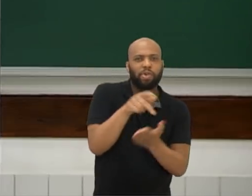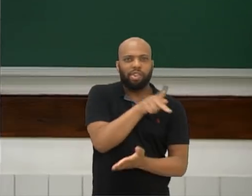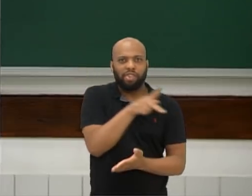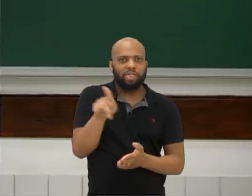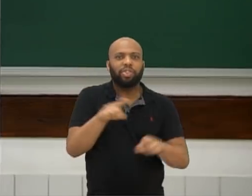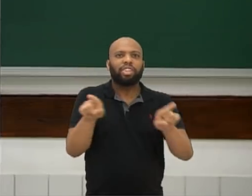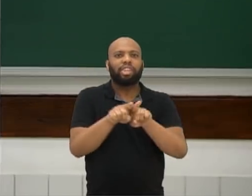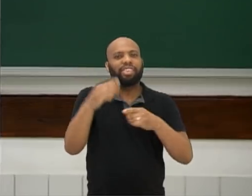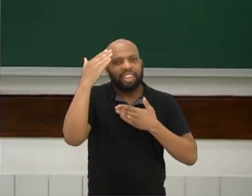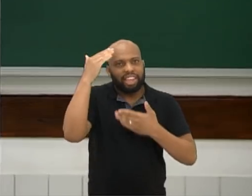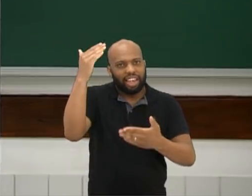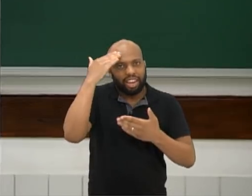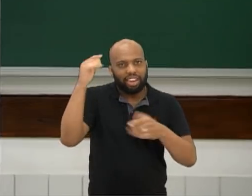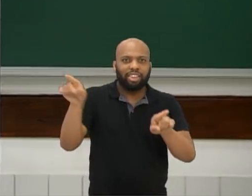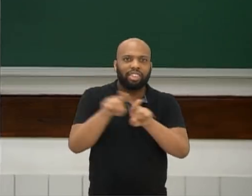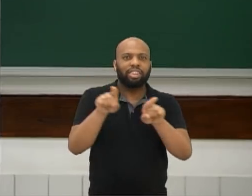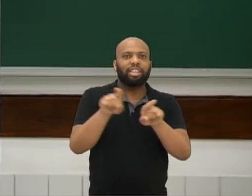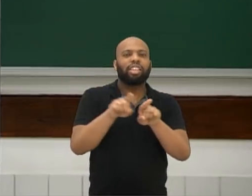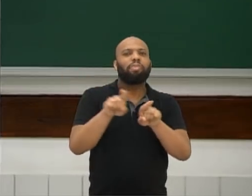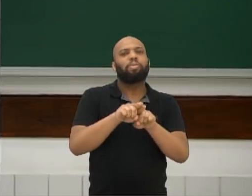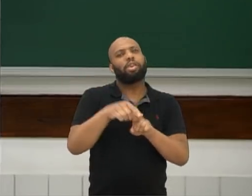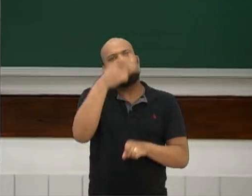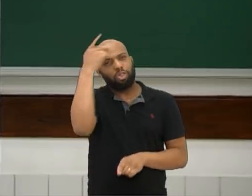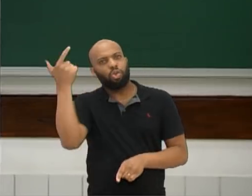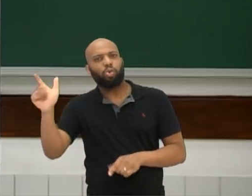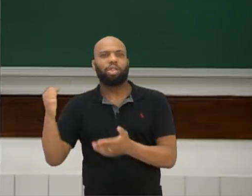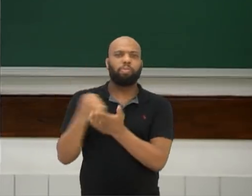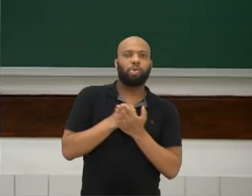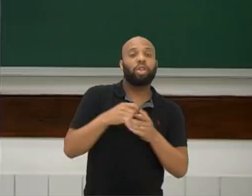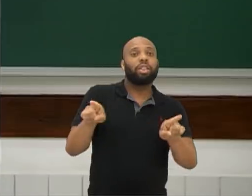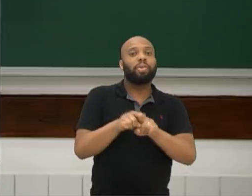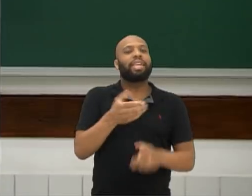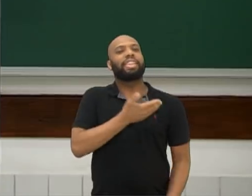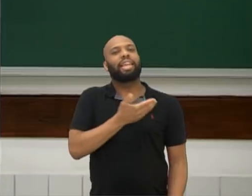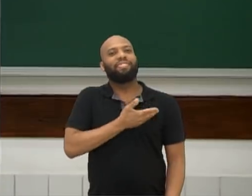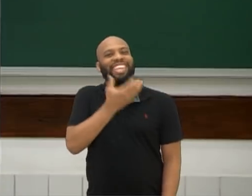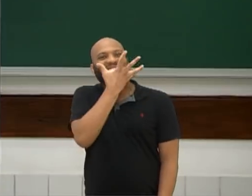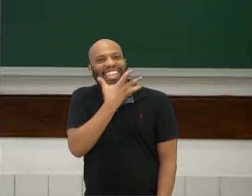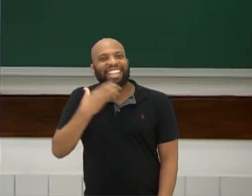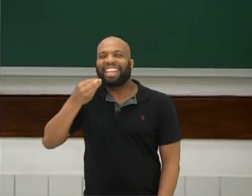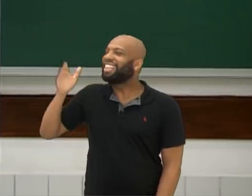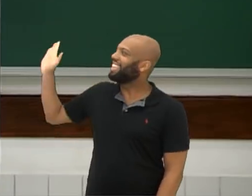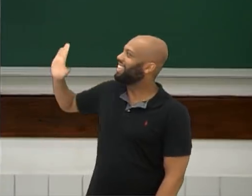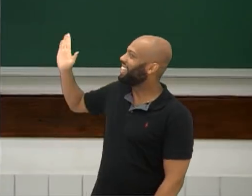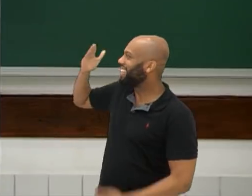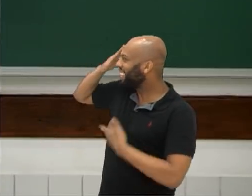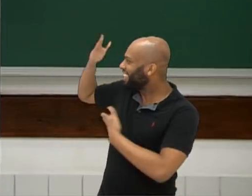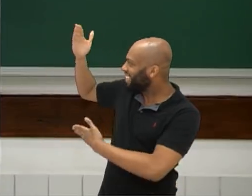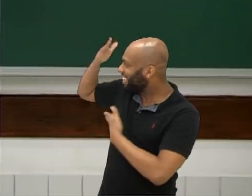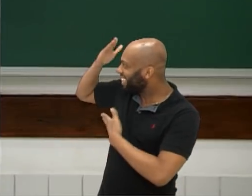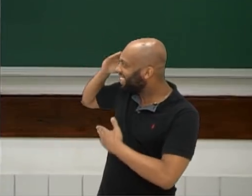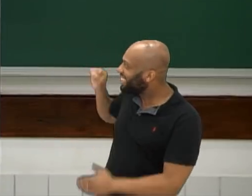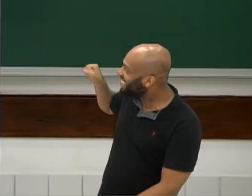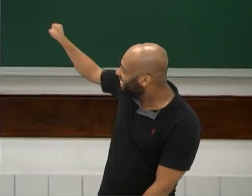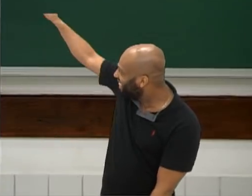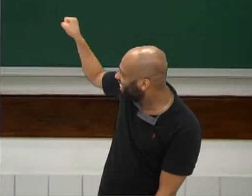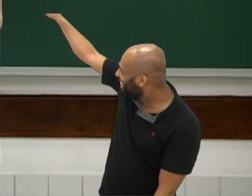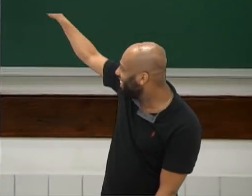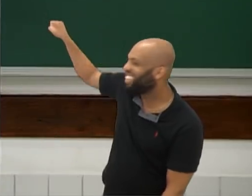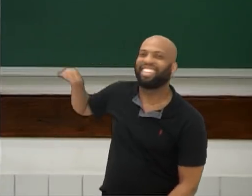gravações, ao suporte técnico do Davi e da Beth, e também ao meu amigo, meu querido Natan, intérprete de Libras. Toca aqui,